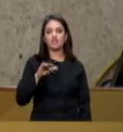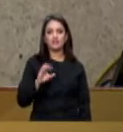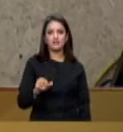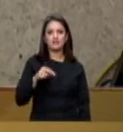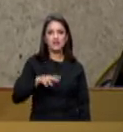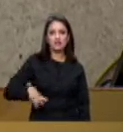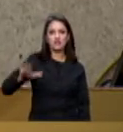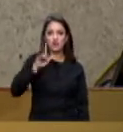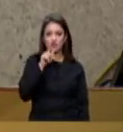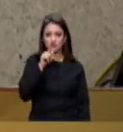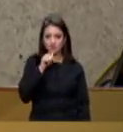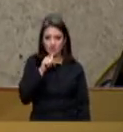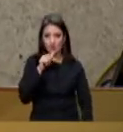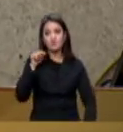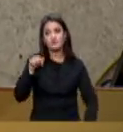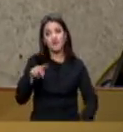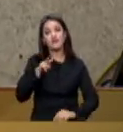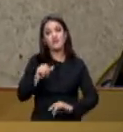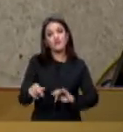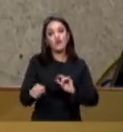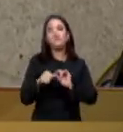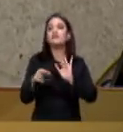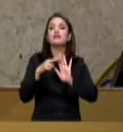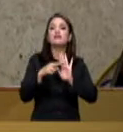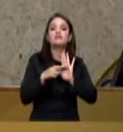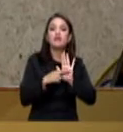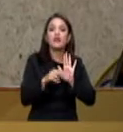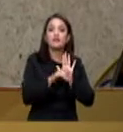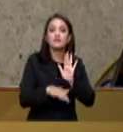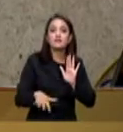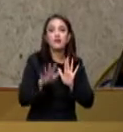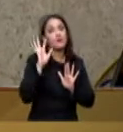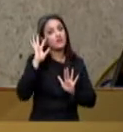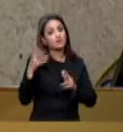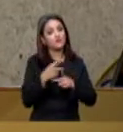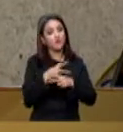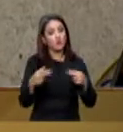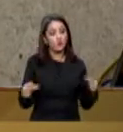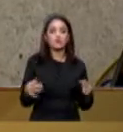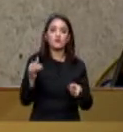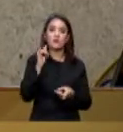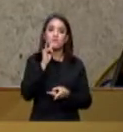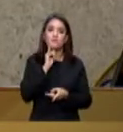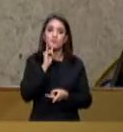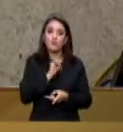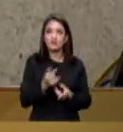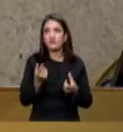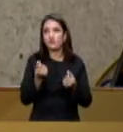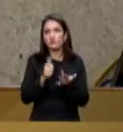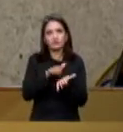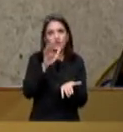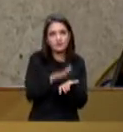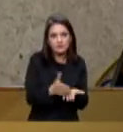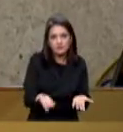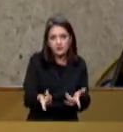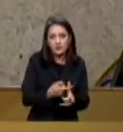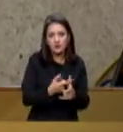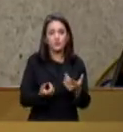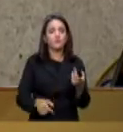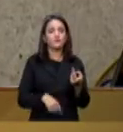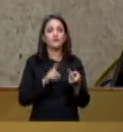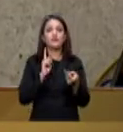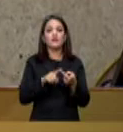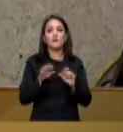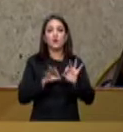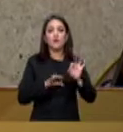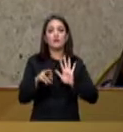passa a ser a reguladora do setor para resolver impasses como a questão das indenizações, definir e